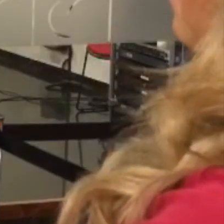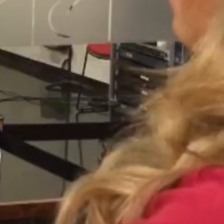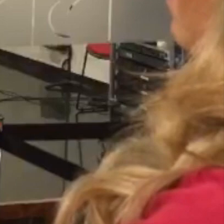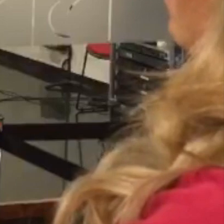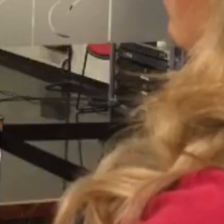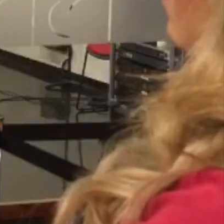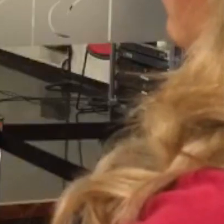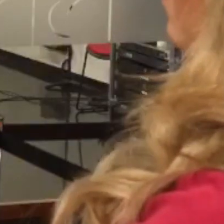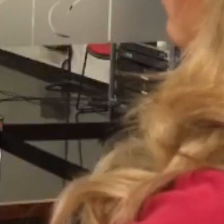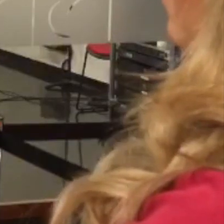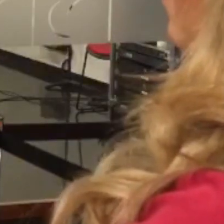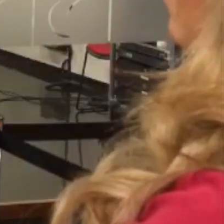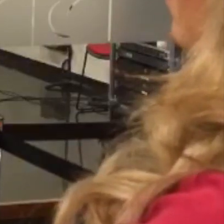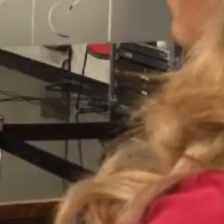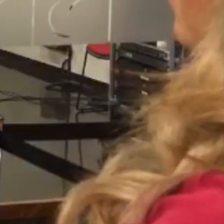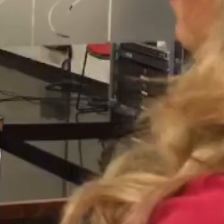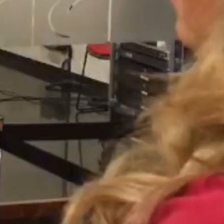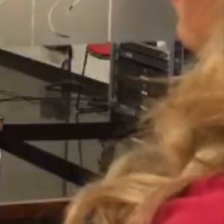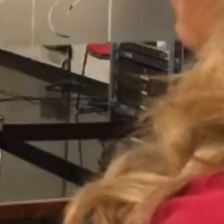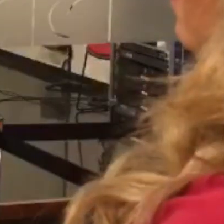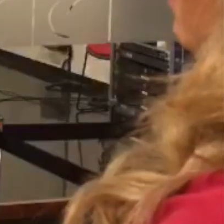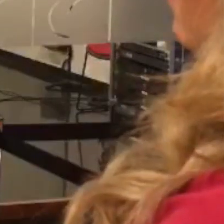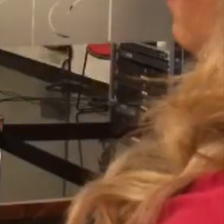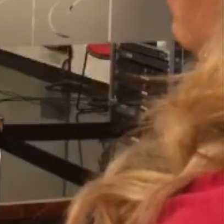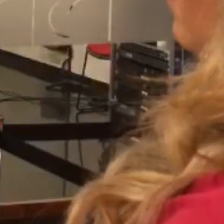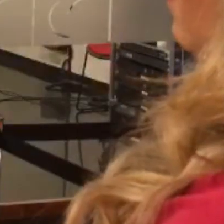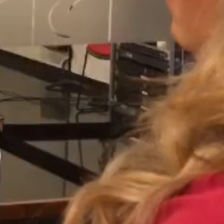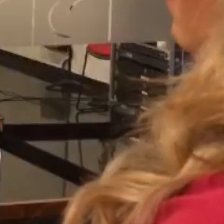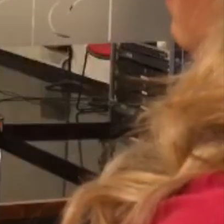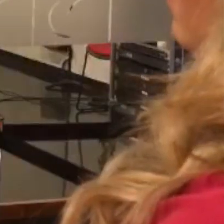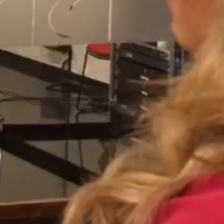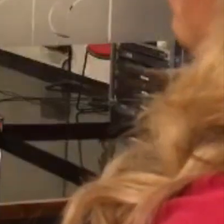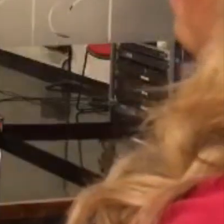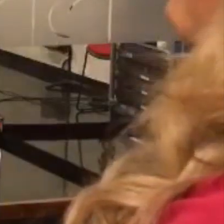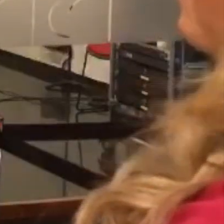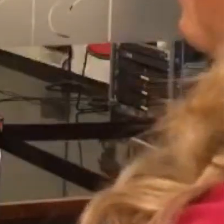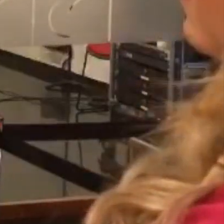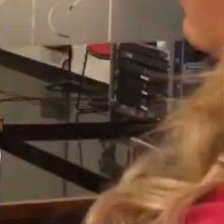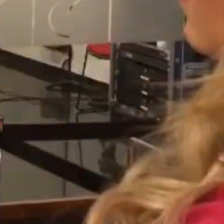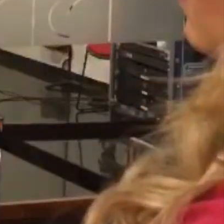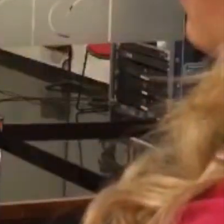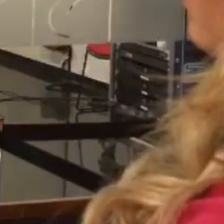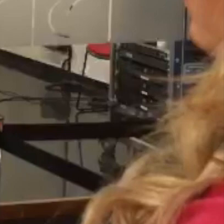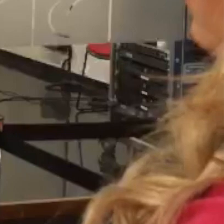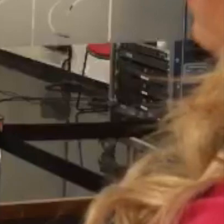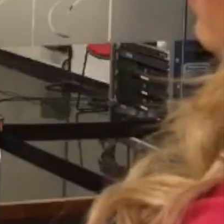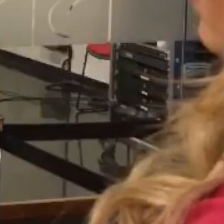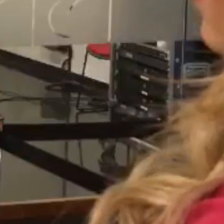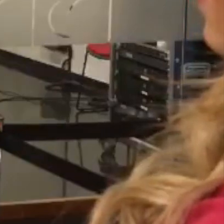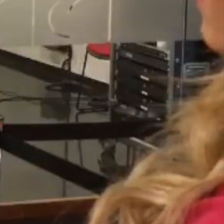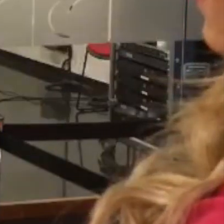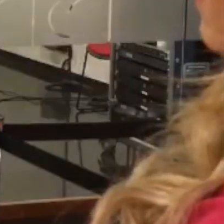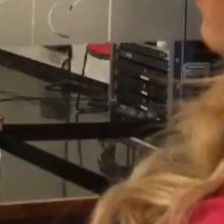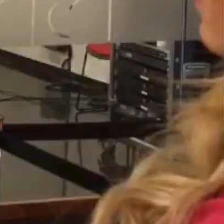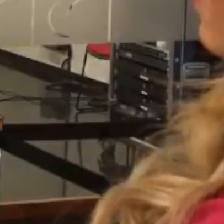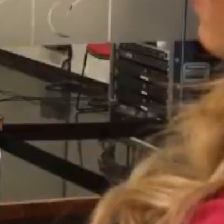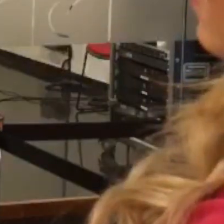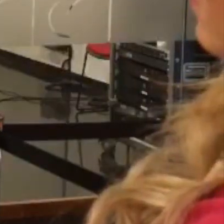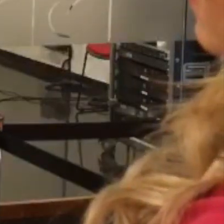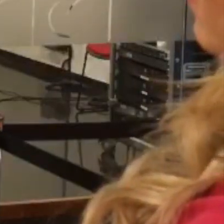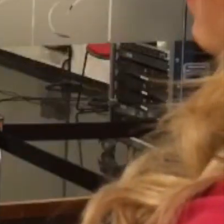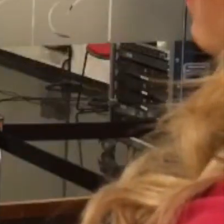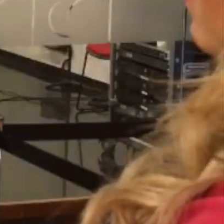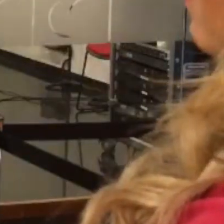que já havia se candidatado, mas as listas são muito difíceis, né, de serem preenchidas e